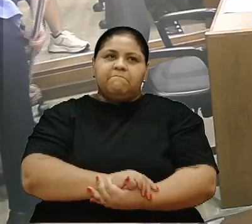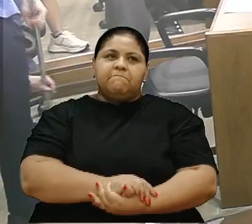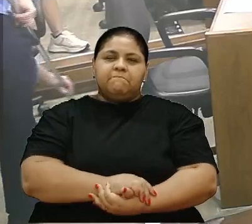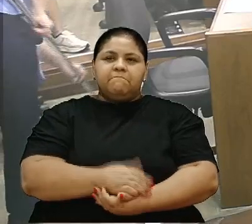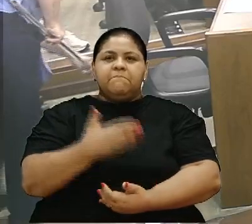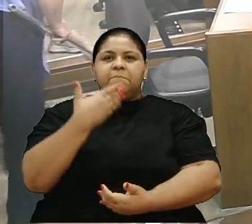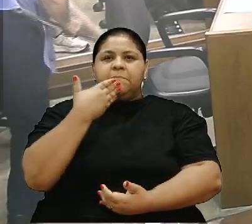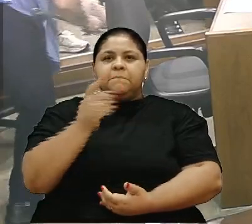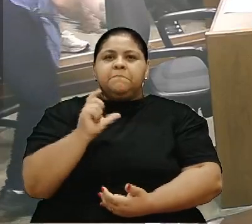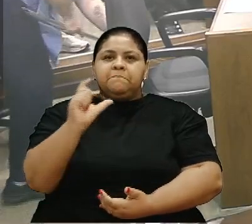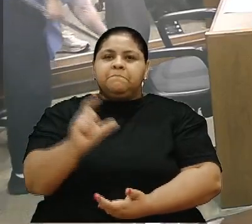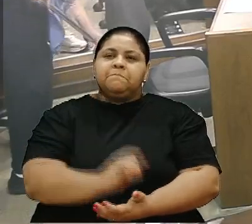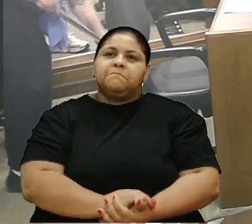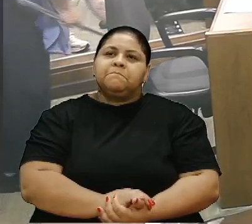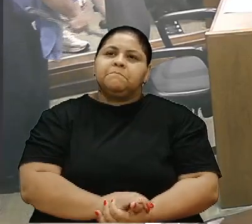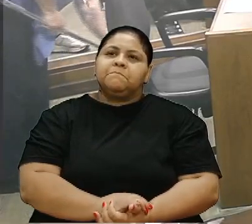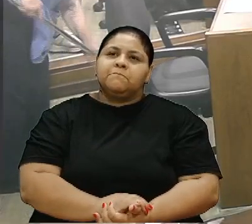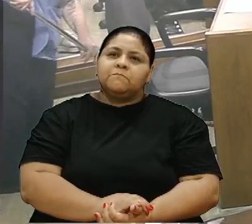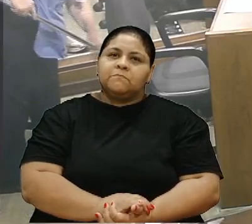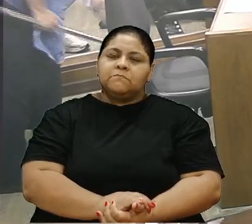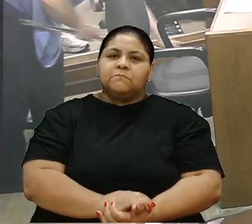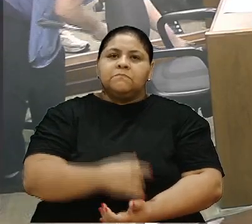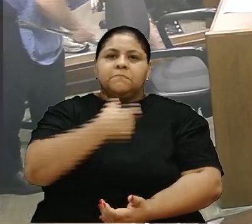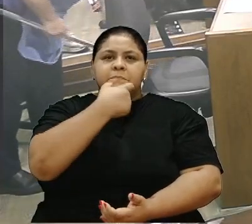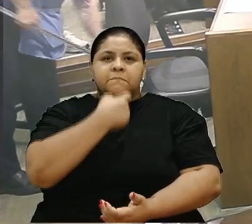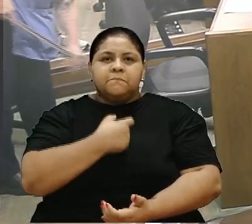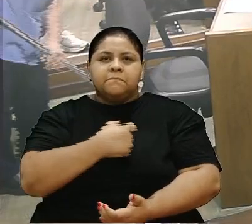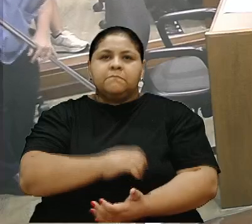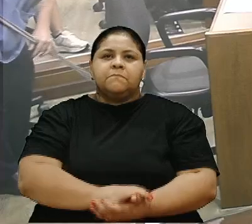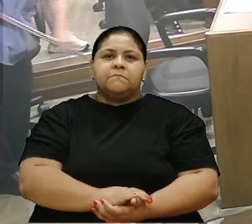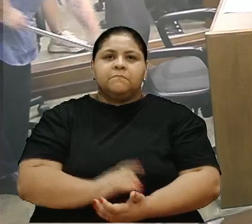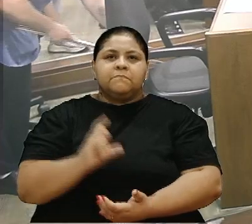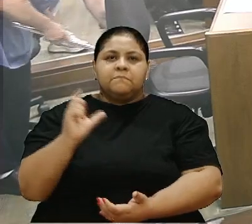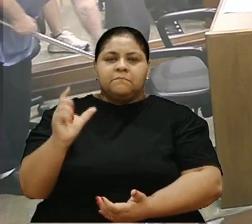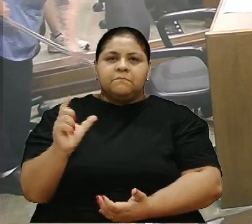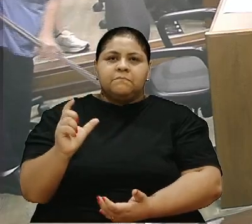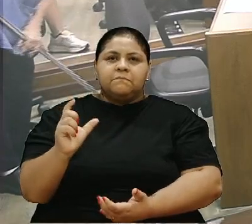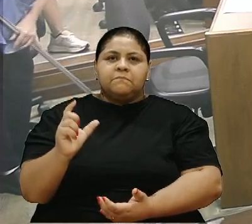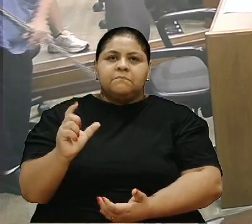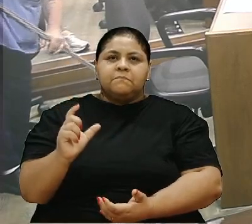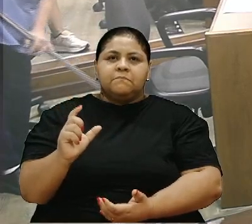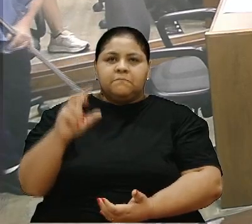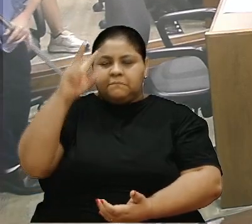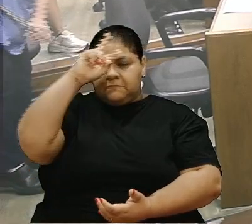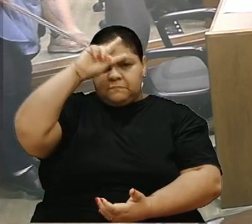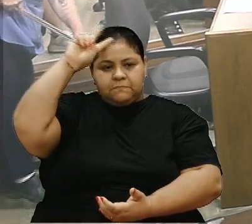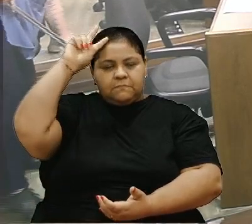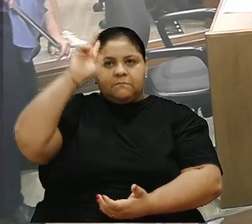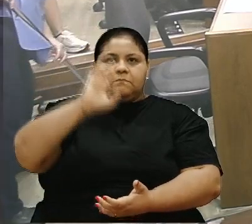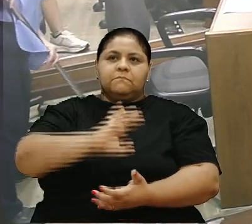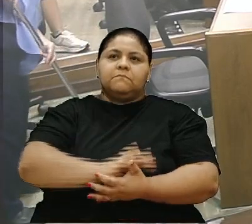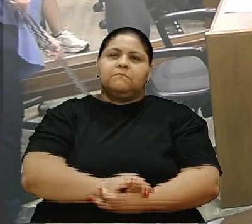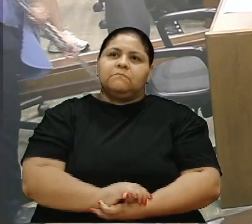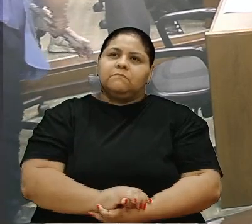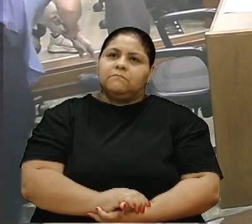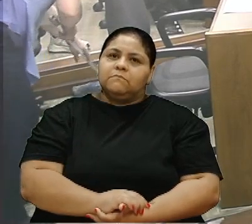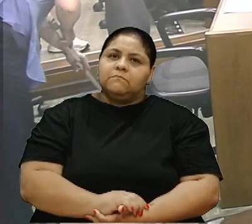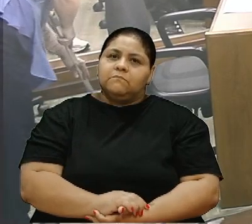a palavra. Obrigado, vereador Cristiano. A palavra é vereador Edson da Rosa.